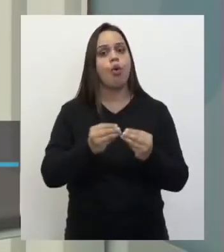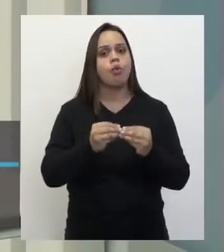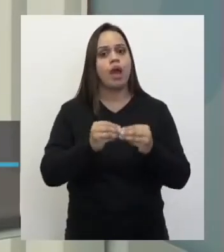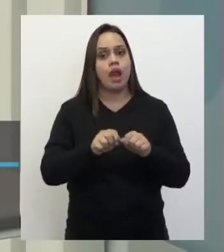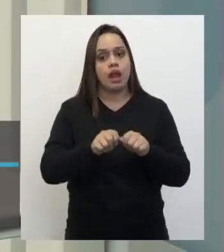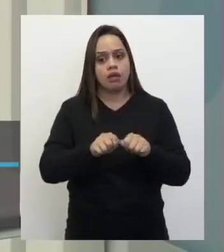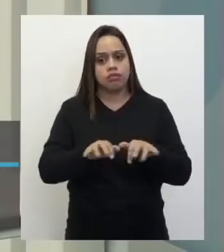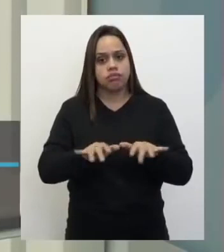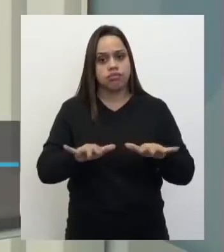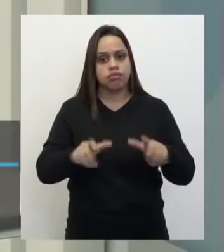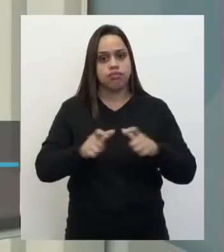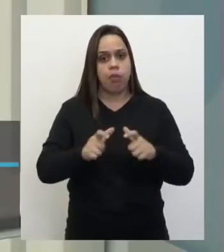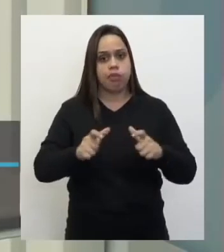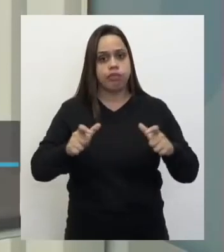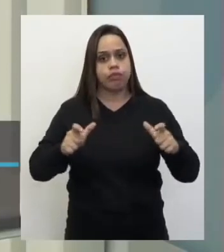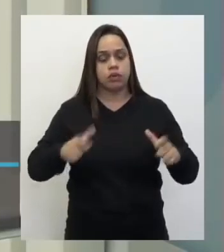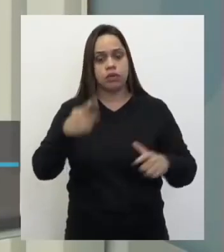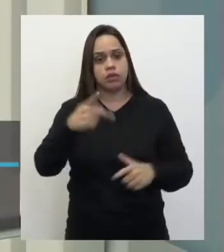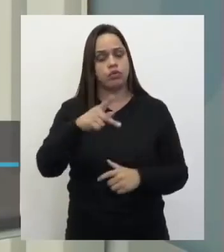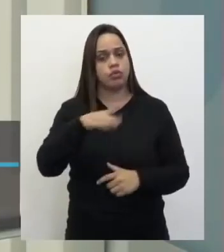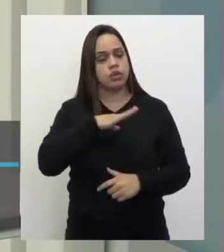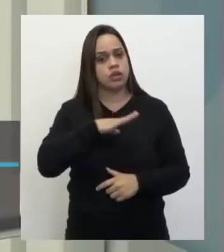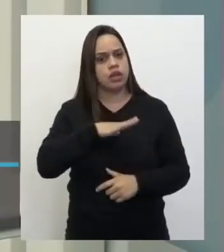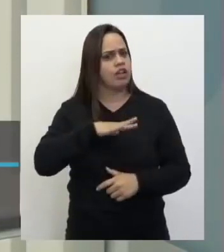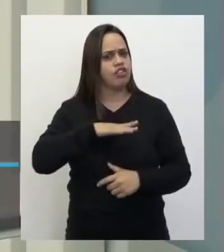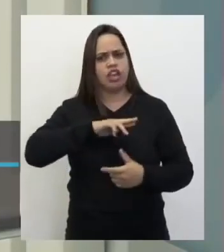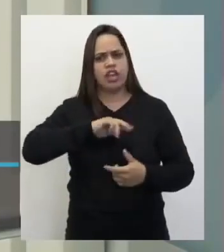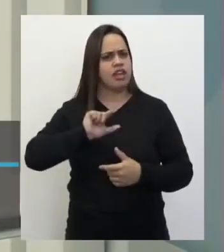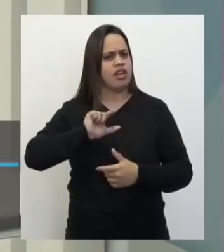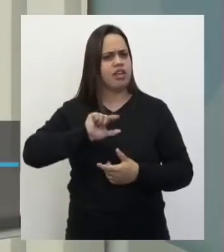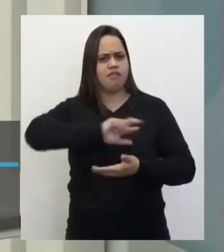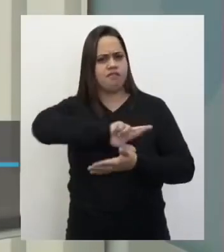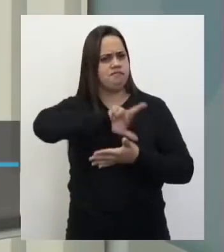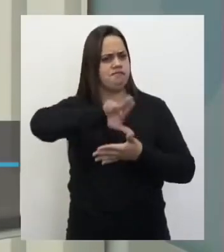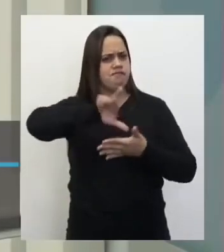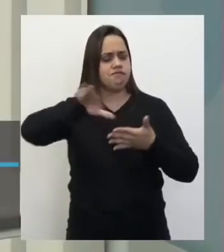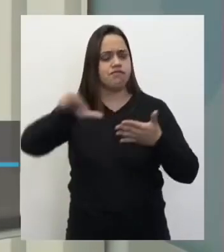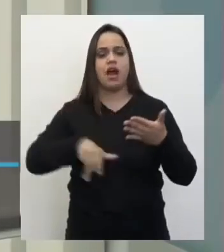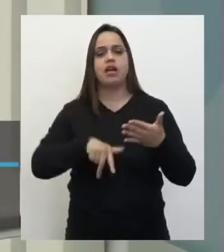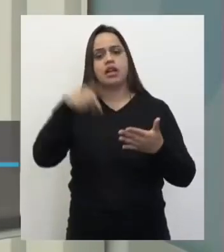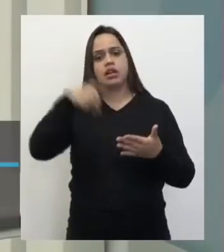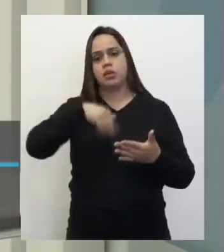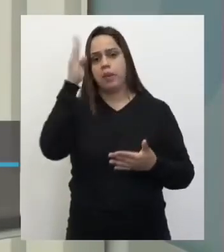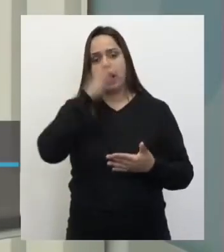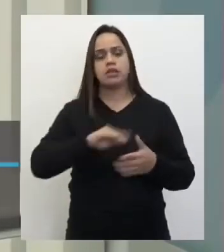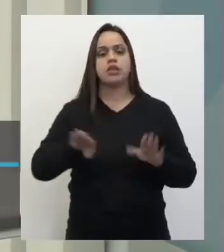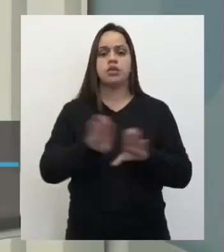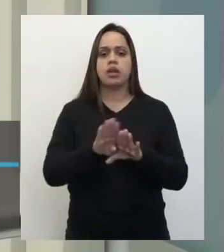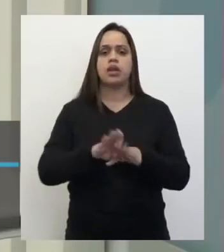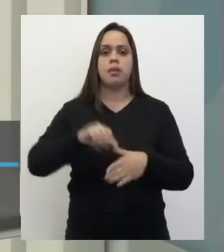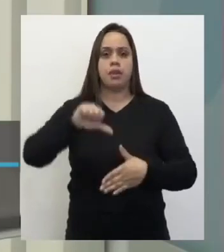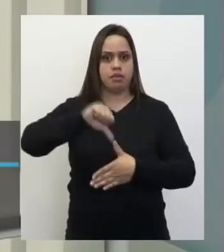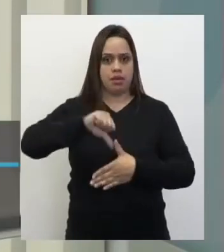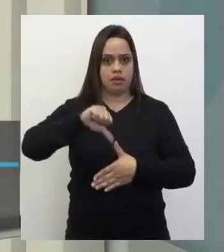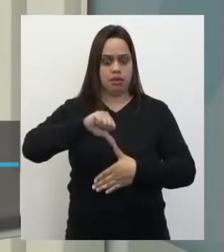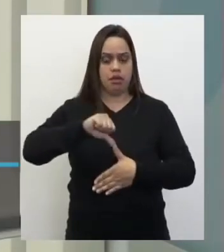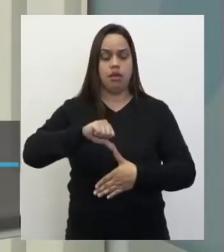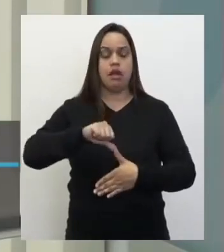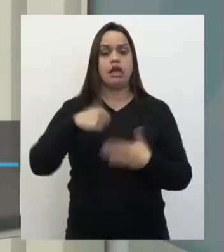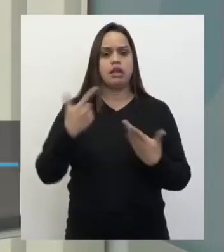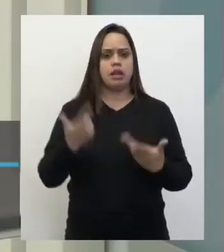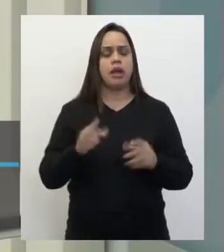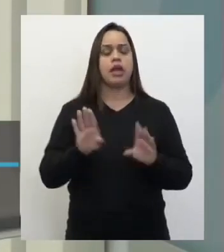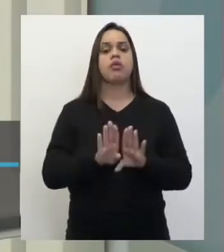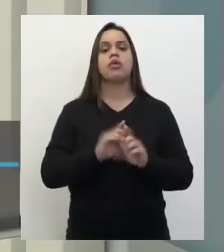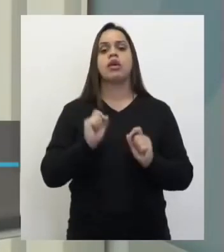em diversas cidades também do Brasil e da América Latina. E também ligado a esse conceito